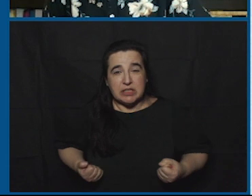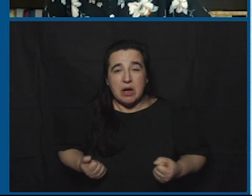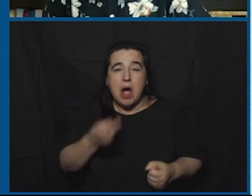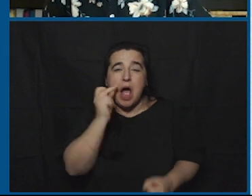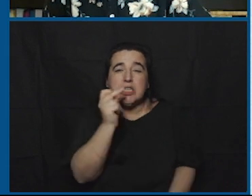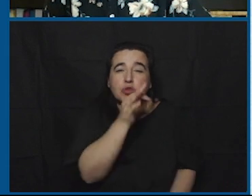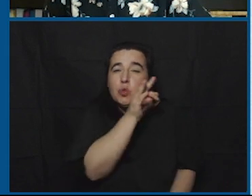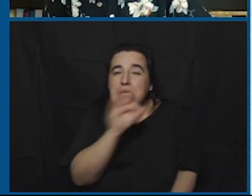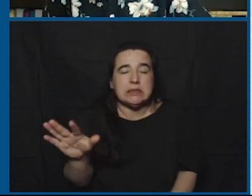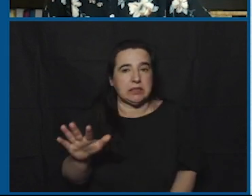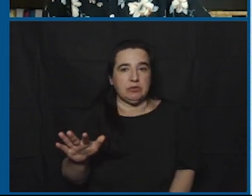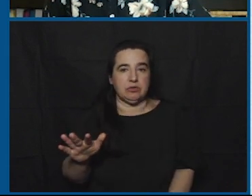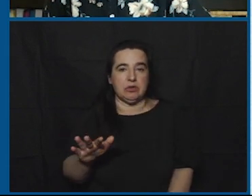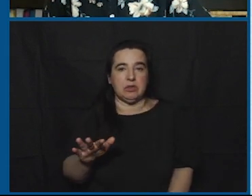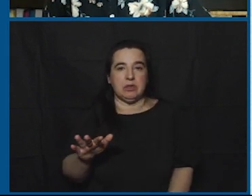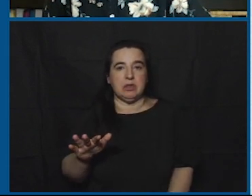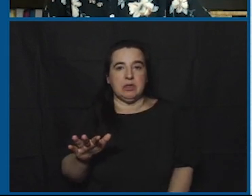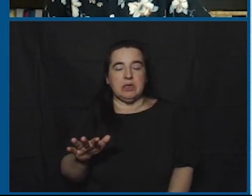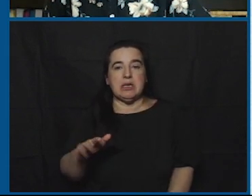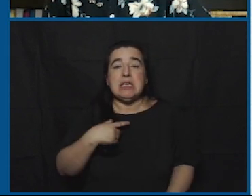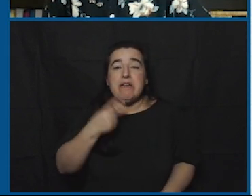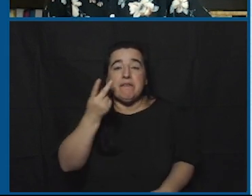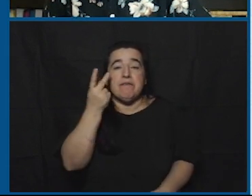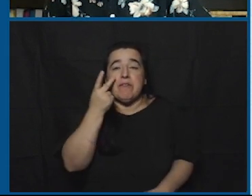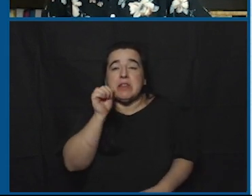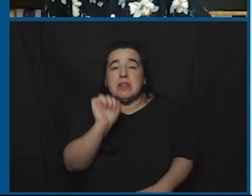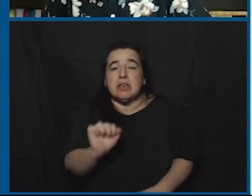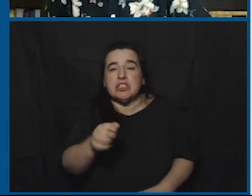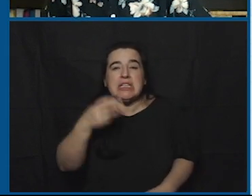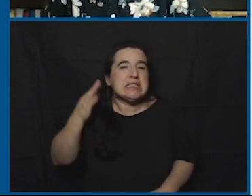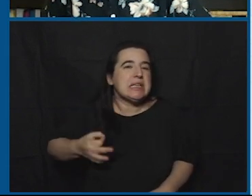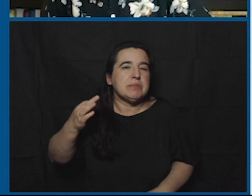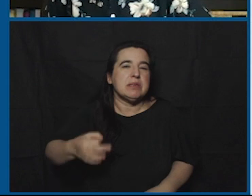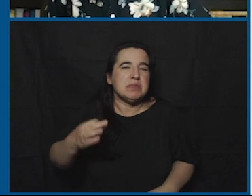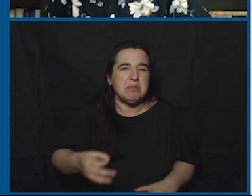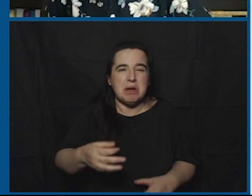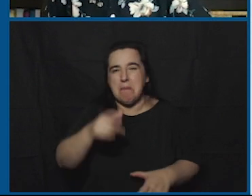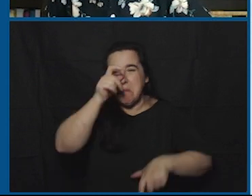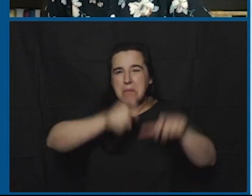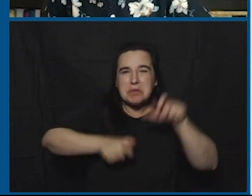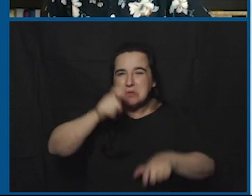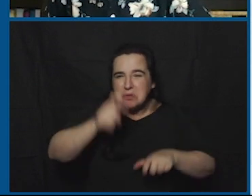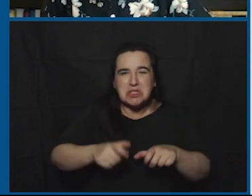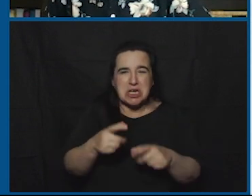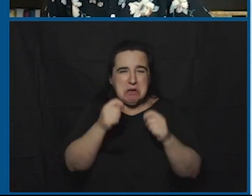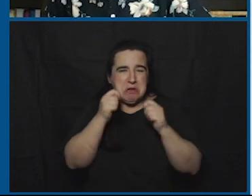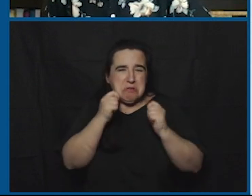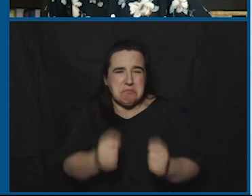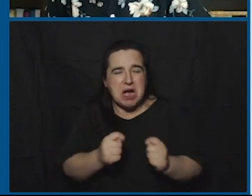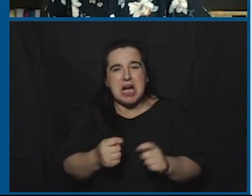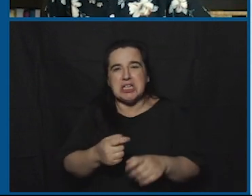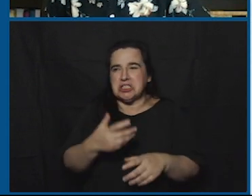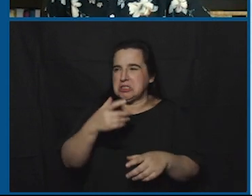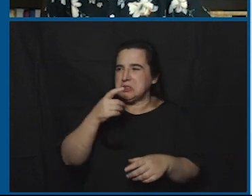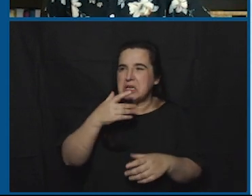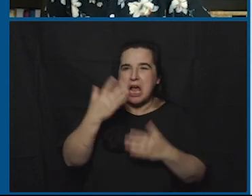tinha vivido sempre no meio de outros povos rudes, idólatras, supersticiosos e